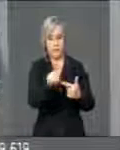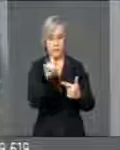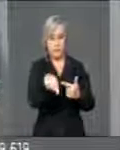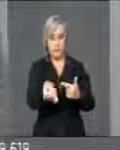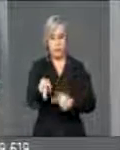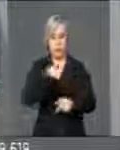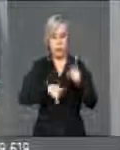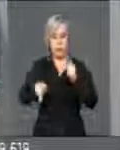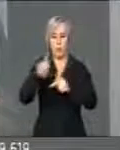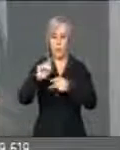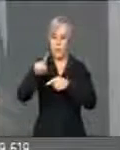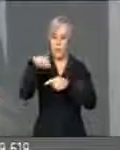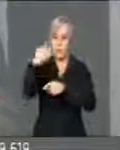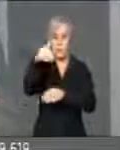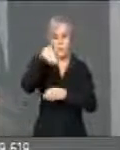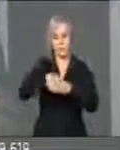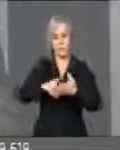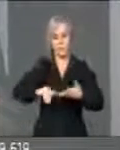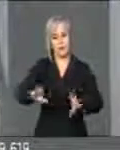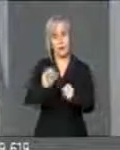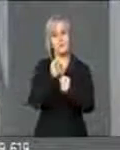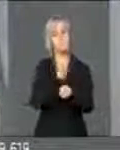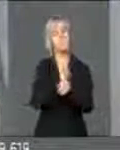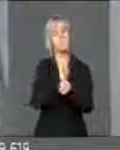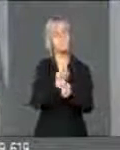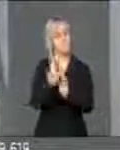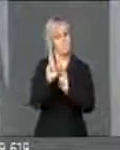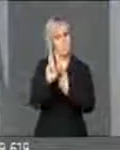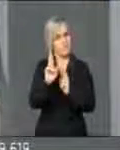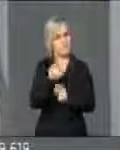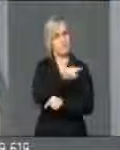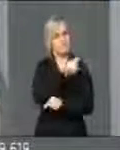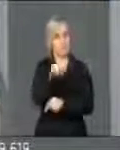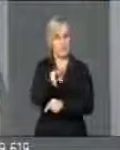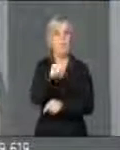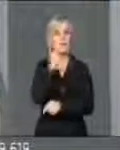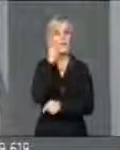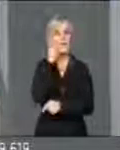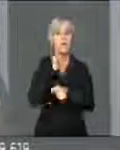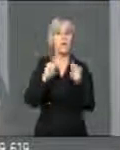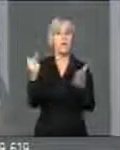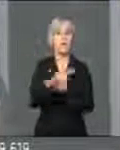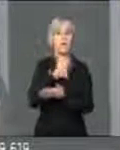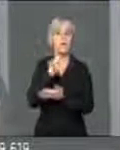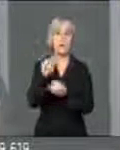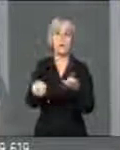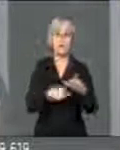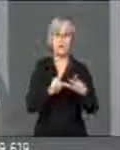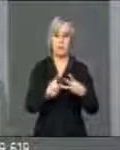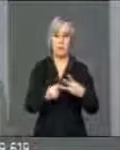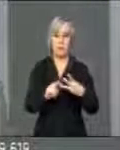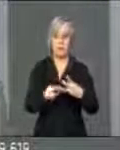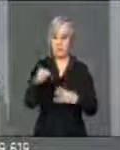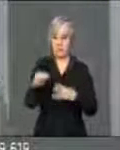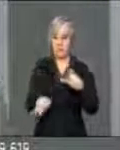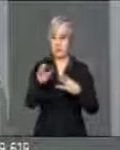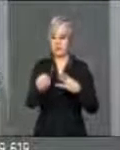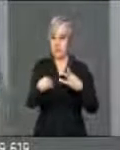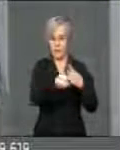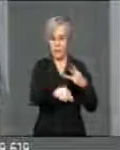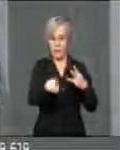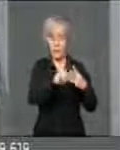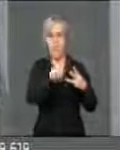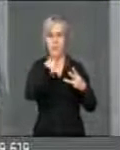o povo nas próximas eleições. Esperem e vejam o que acontecerá. E terceiro, quem julgará os senhores